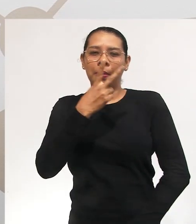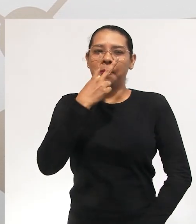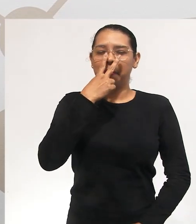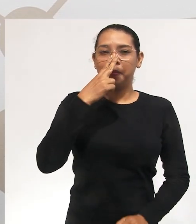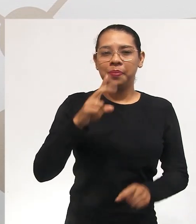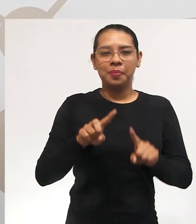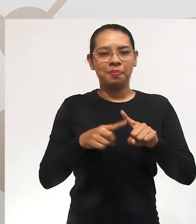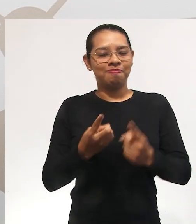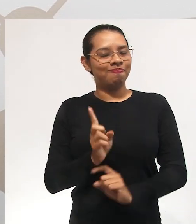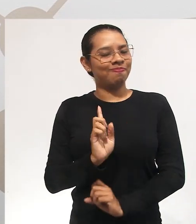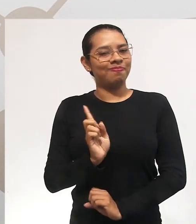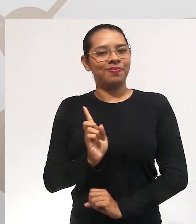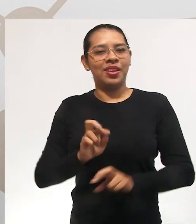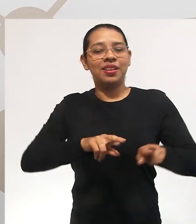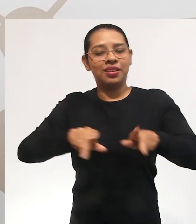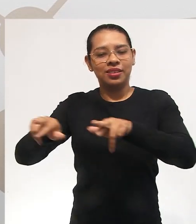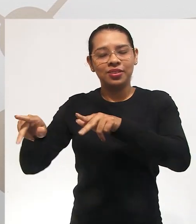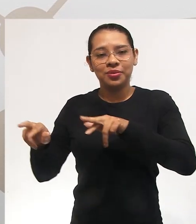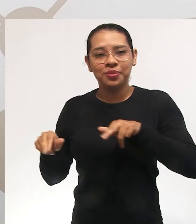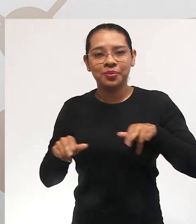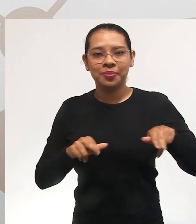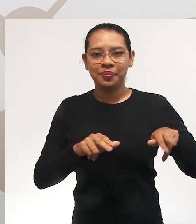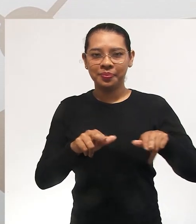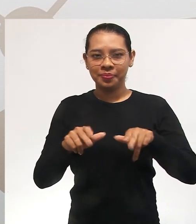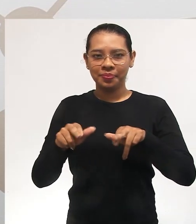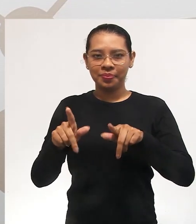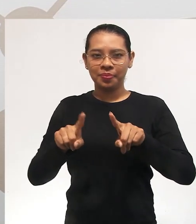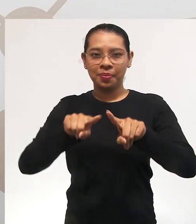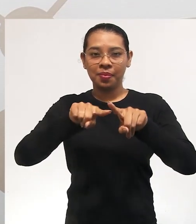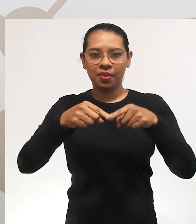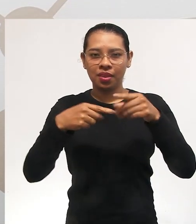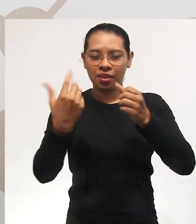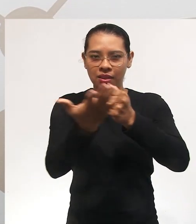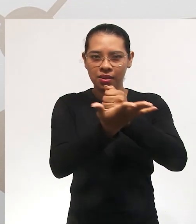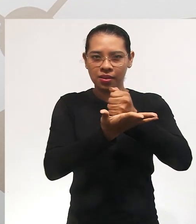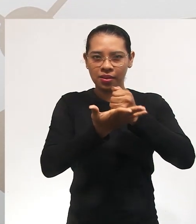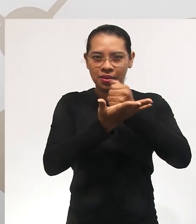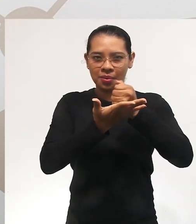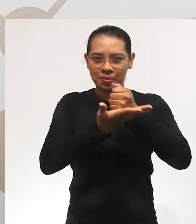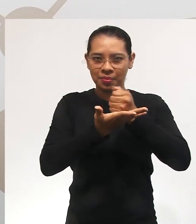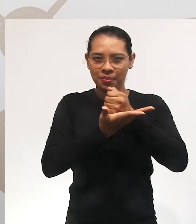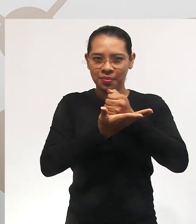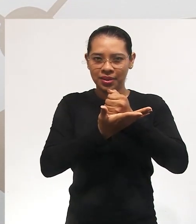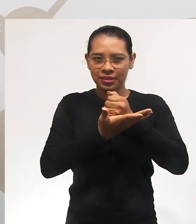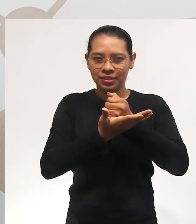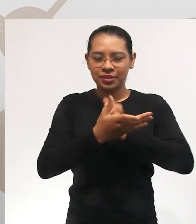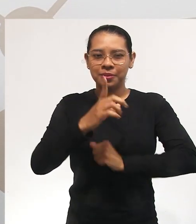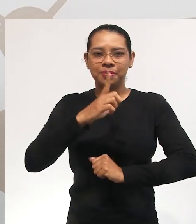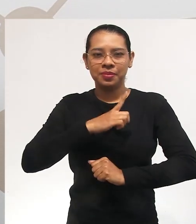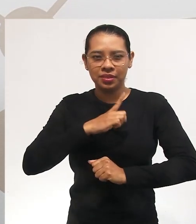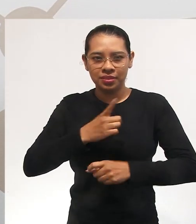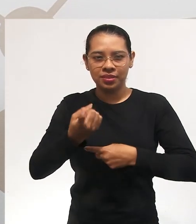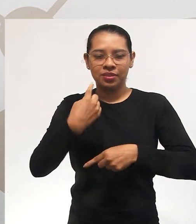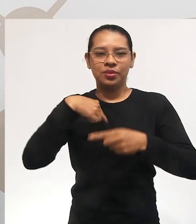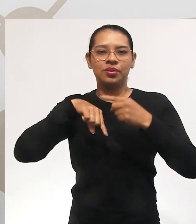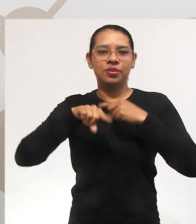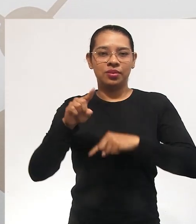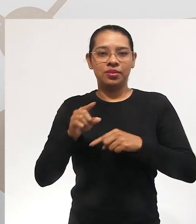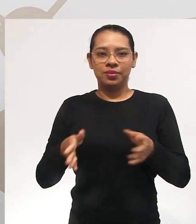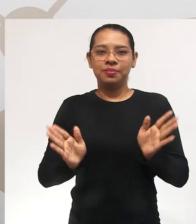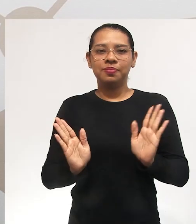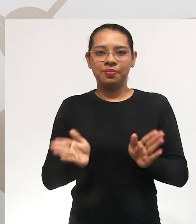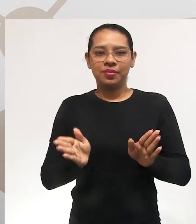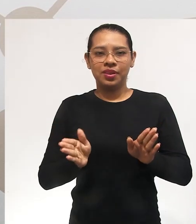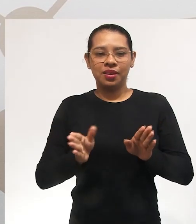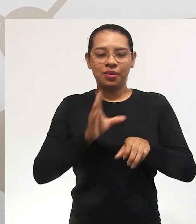e questões e alunos que a gente fala assim, são todos iguais, mas não são. São diferenciados, mas a base para você ter uma boa